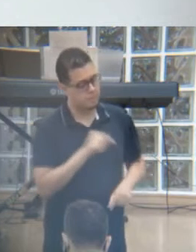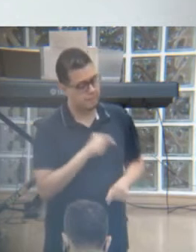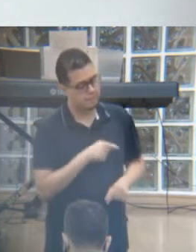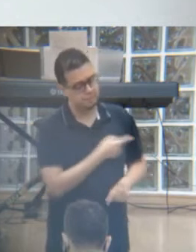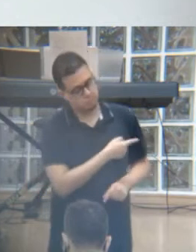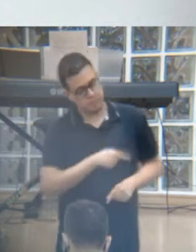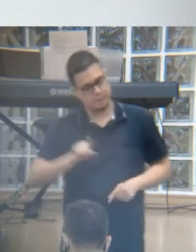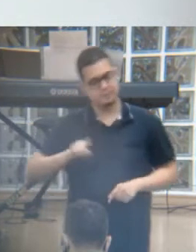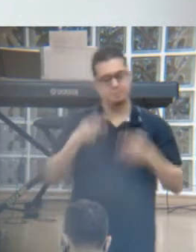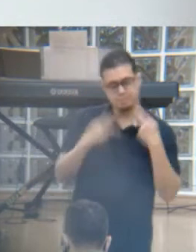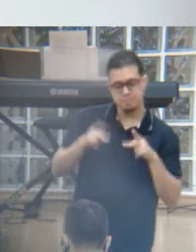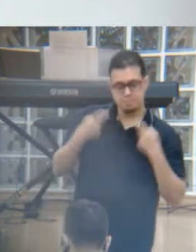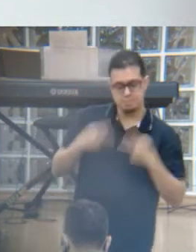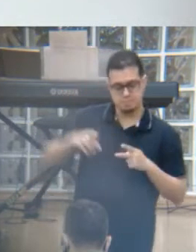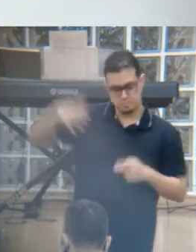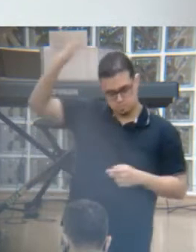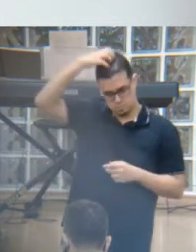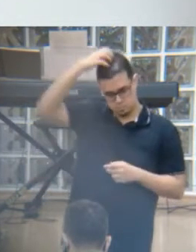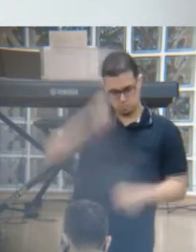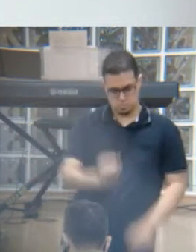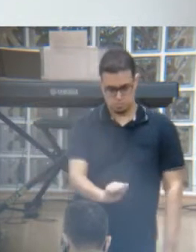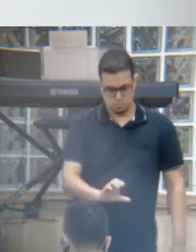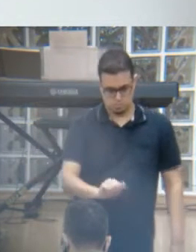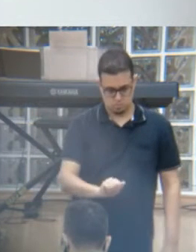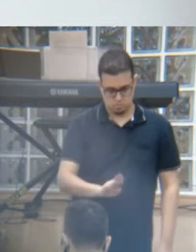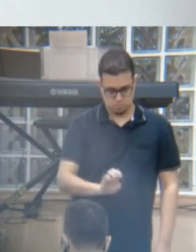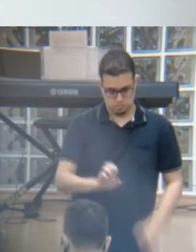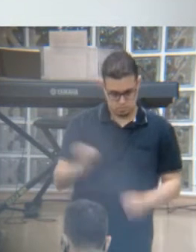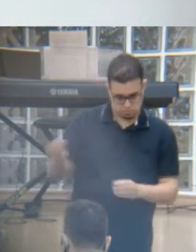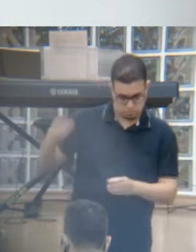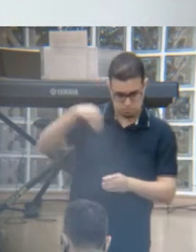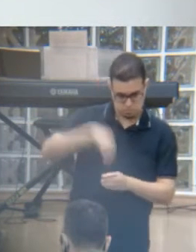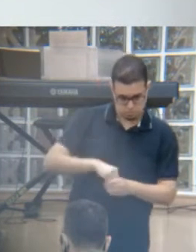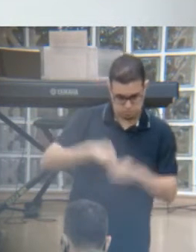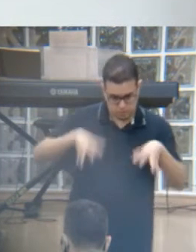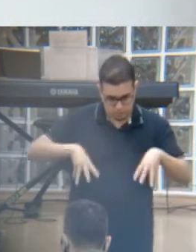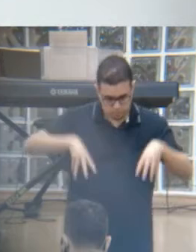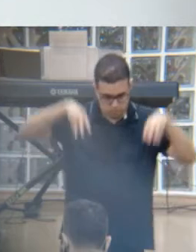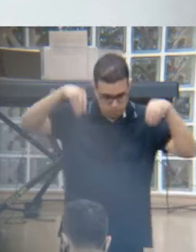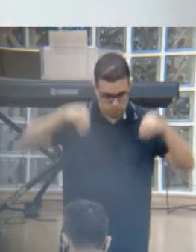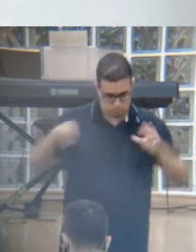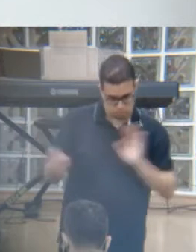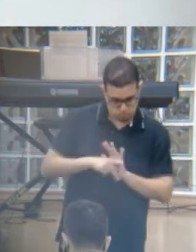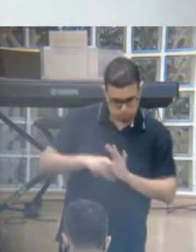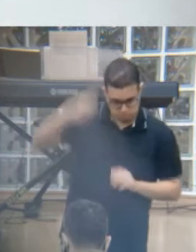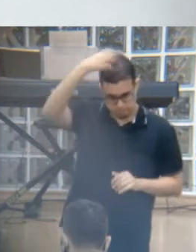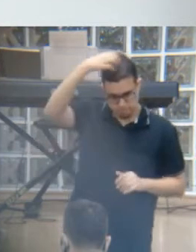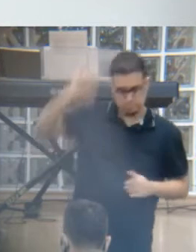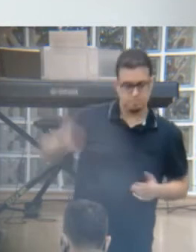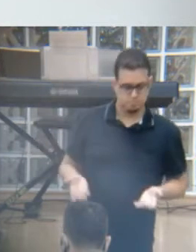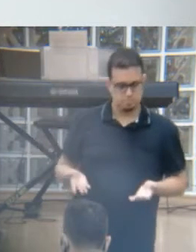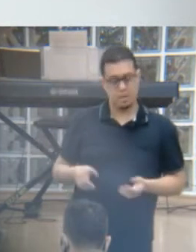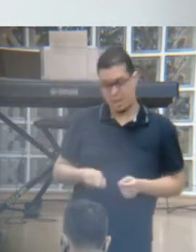Acabe, diretamente no palácio do rei. Ali estaria então a raiz do